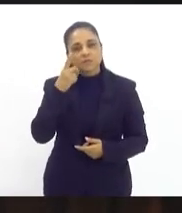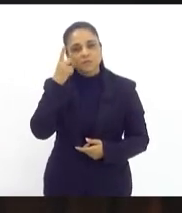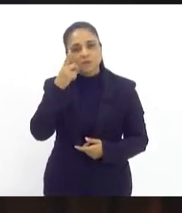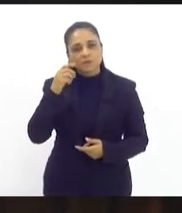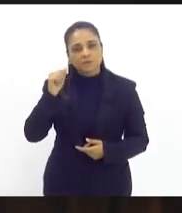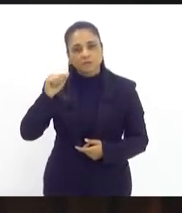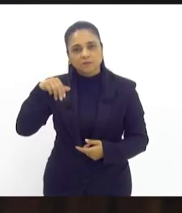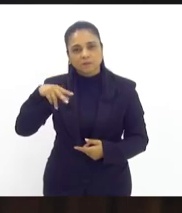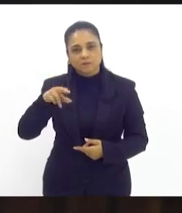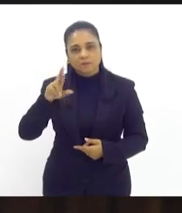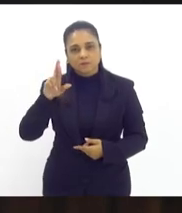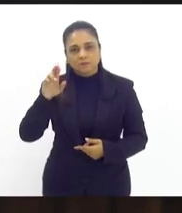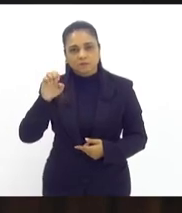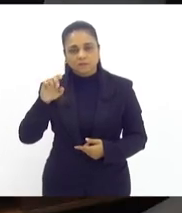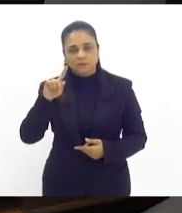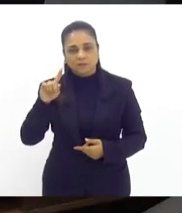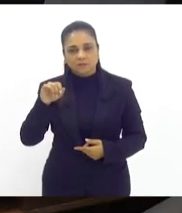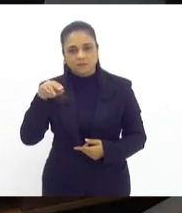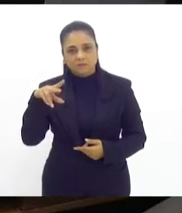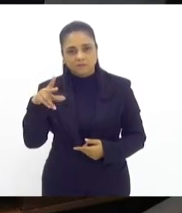Andrézinho siciliano